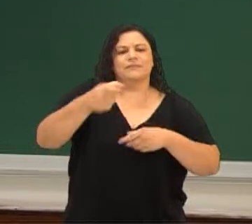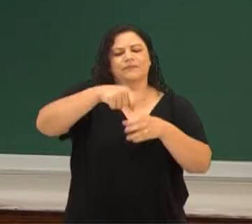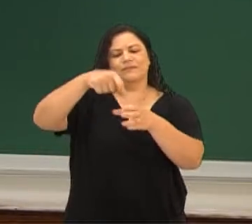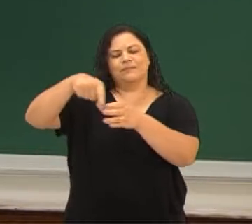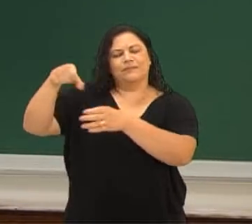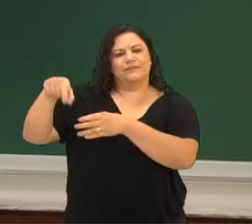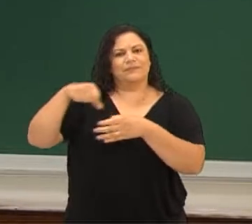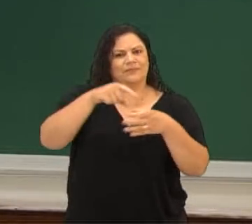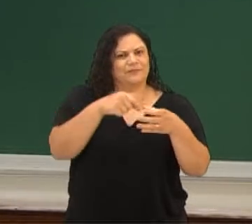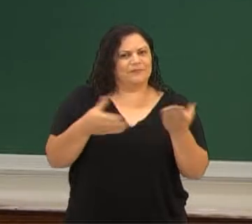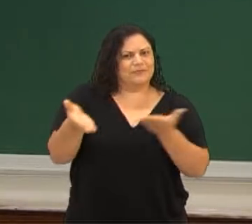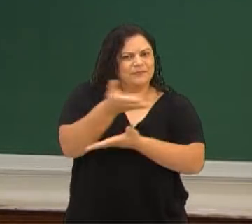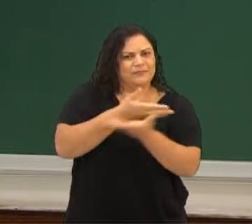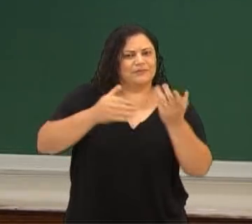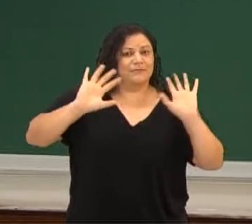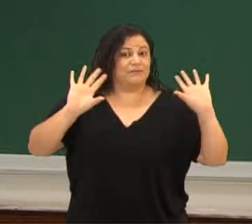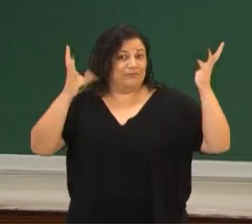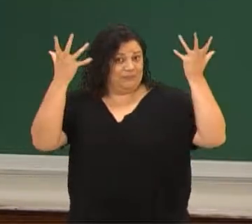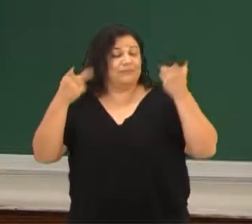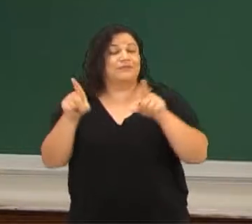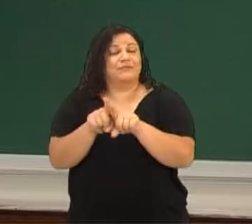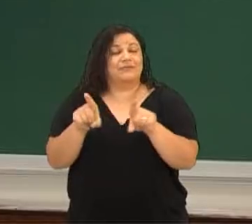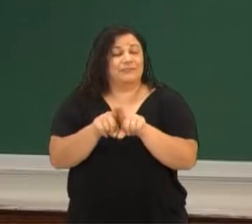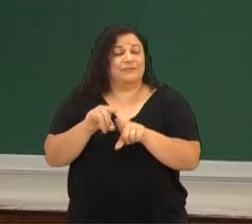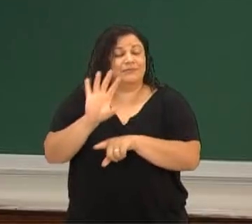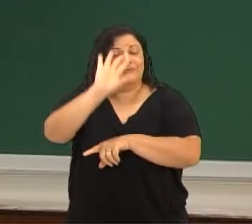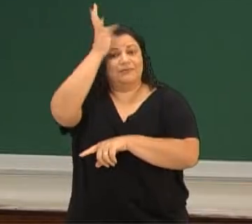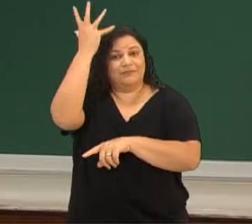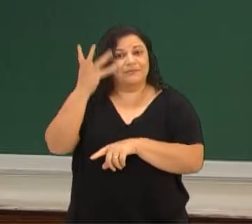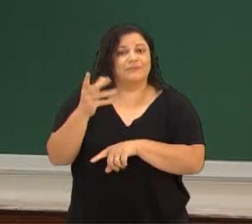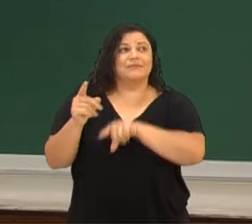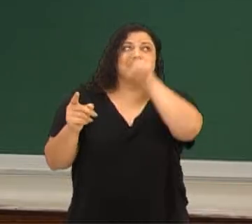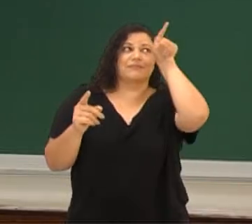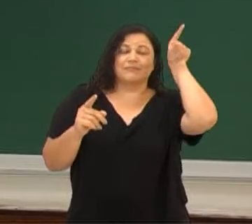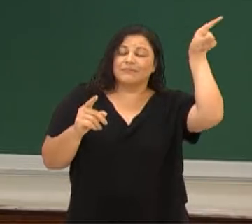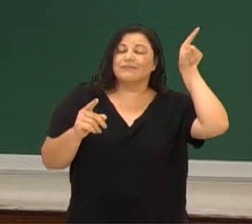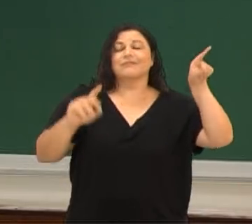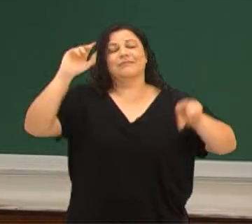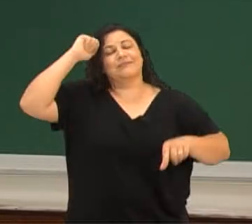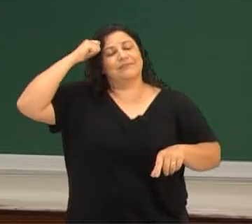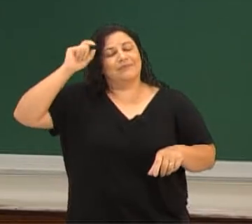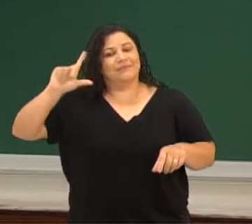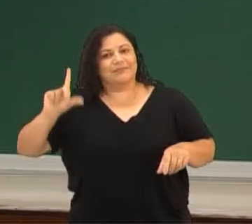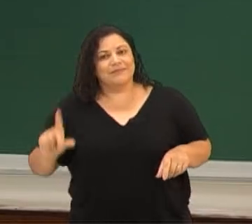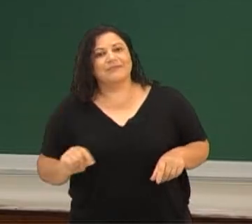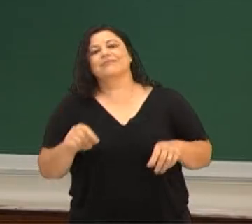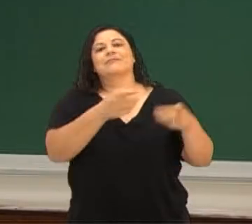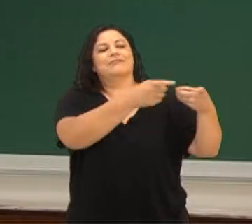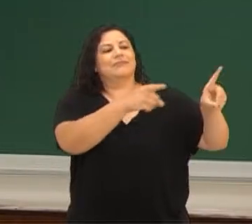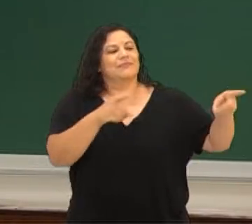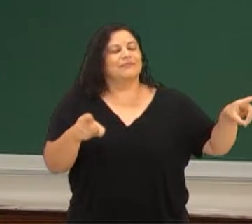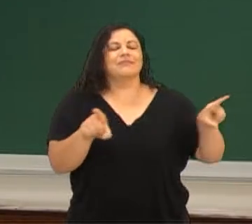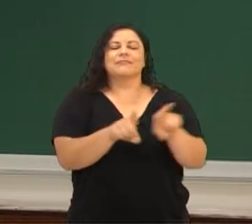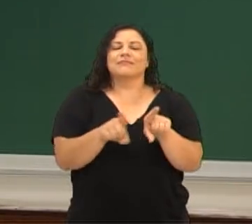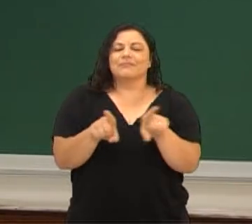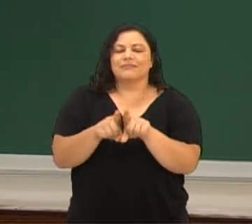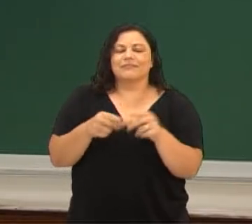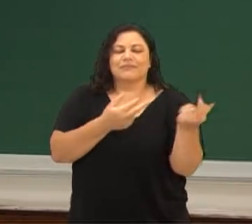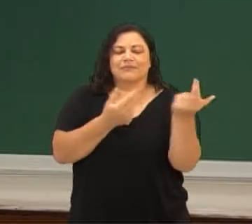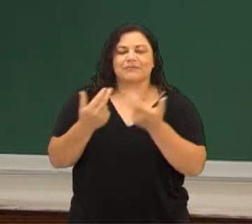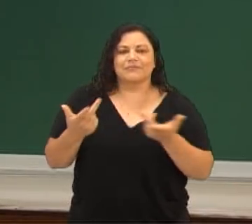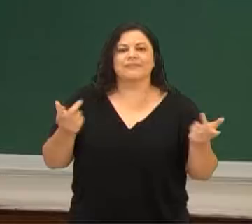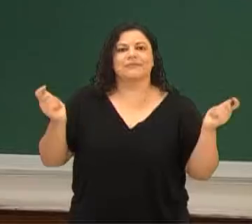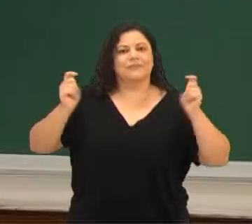também acontece lá no deserto. E os rebanhos de caprinos e ovinos também na África do Norte, mas